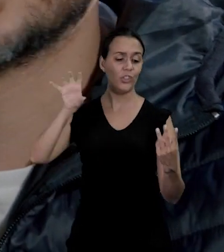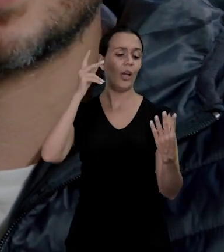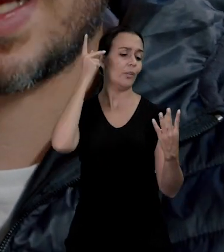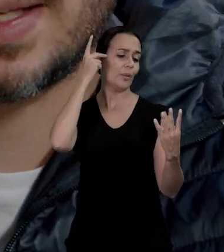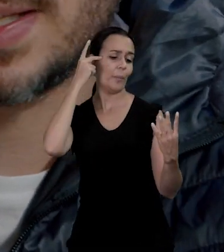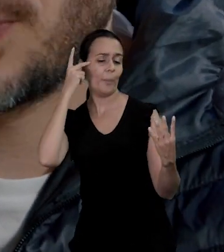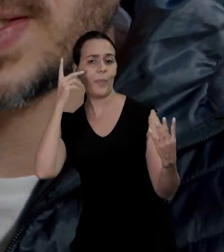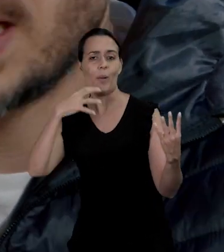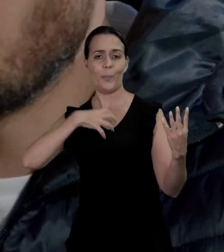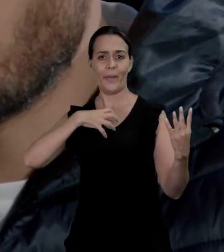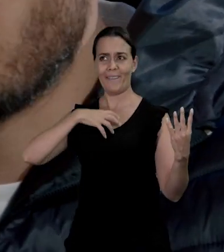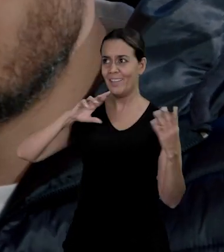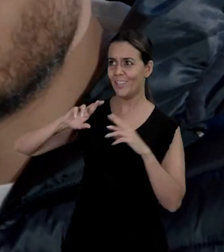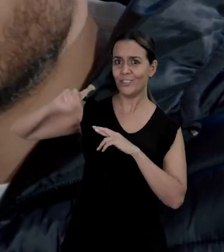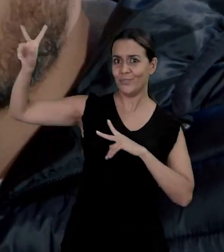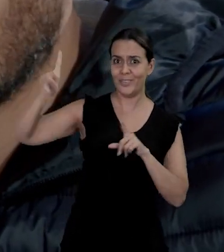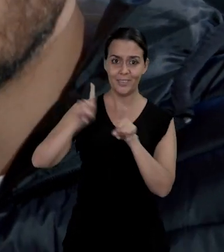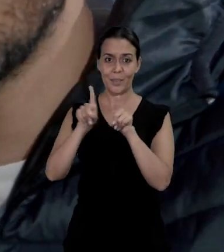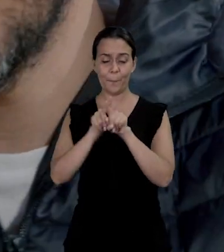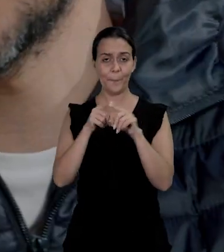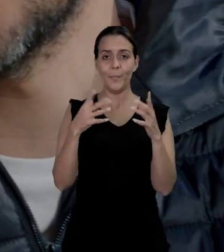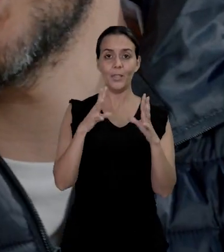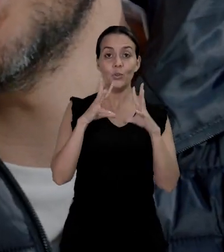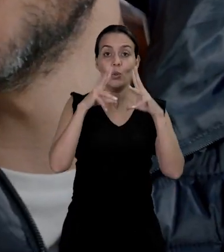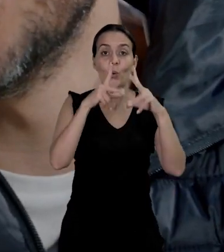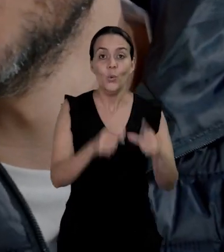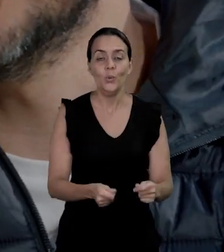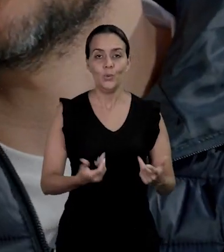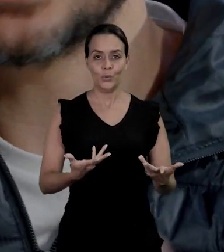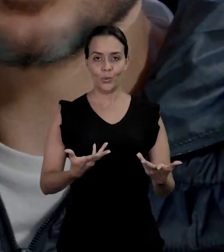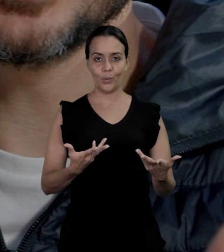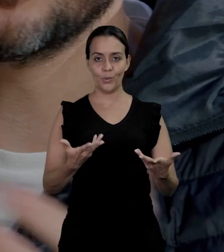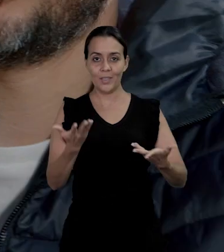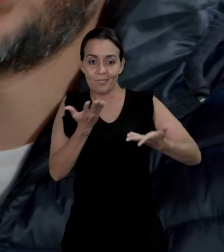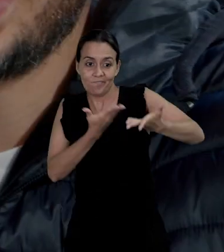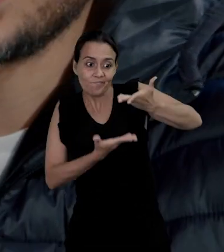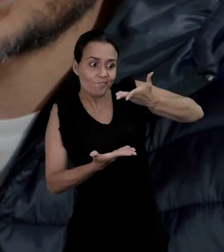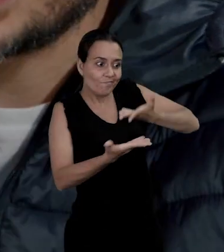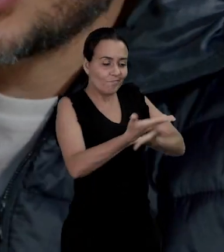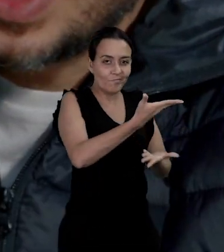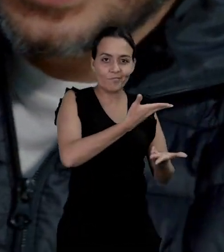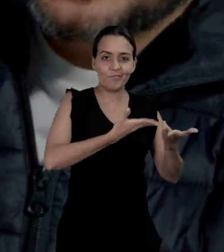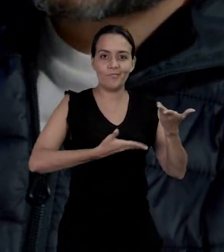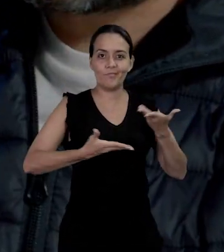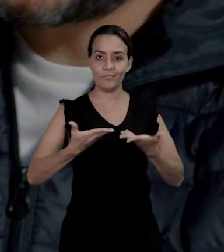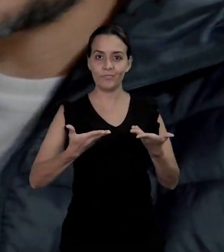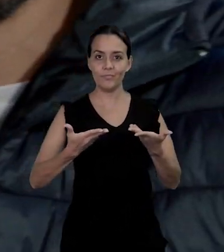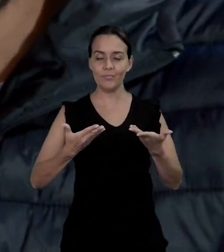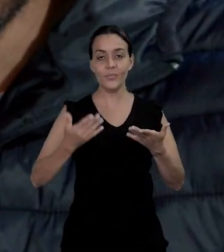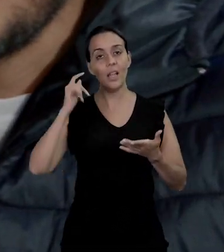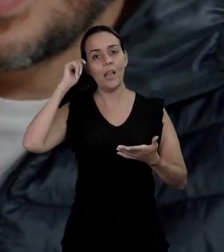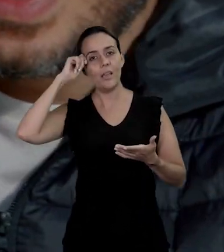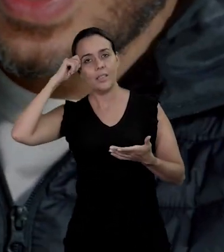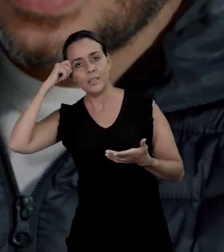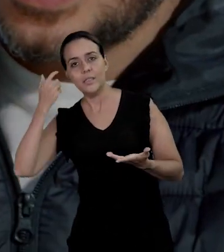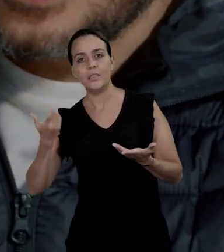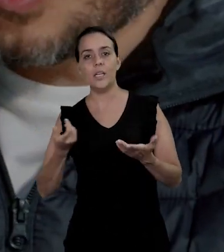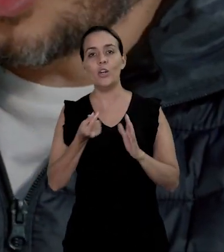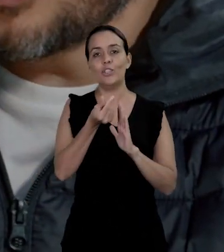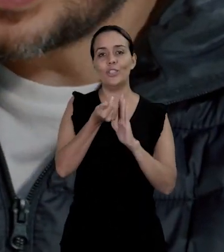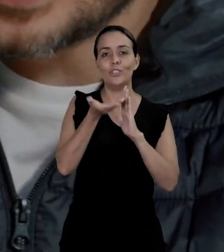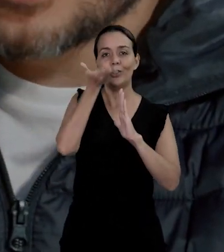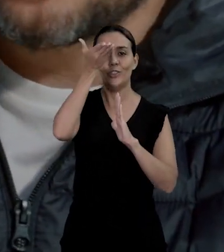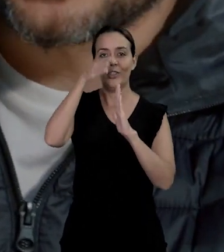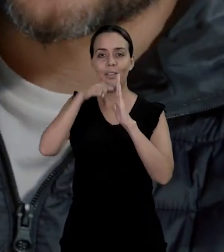as coisas. A questão racial com a questão da classe, com a questão da religião, é totalmente diferente. Assim, a gente tem que entender, né,